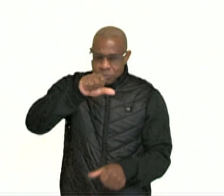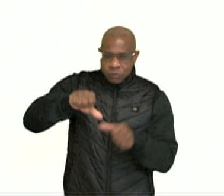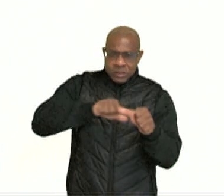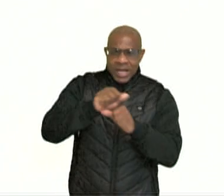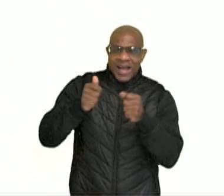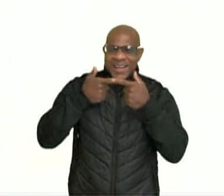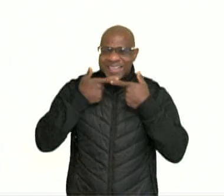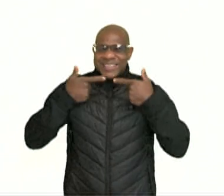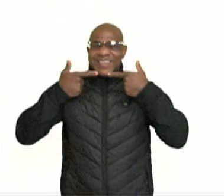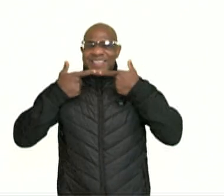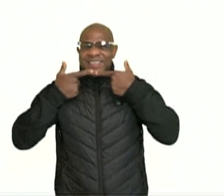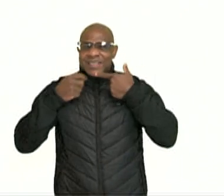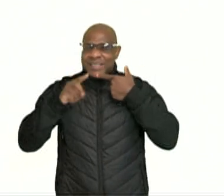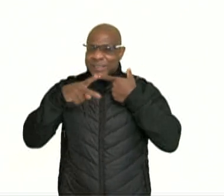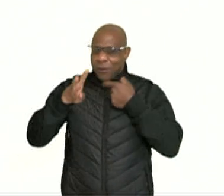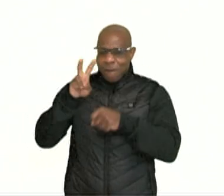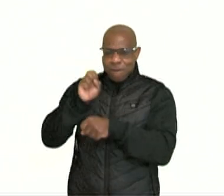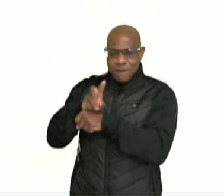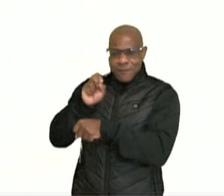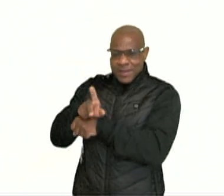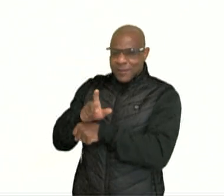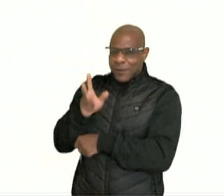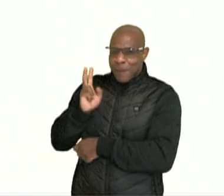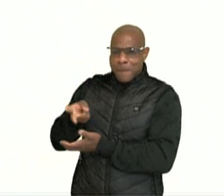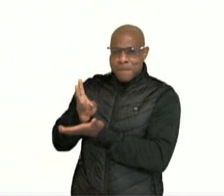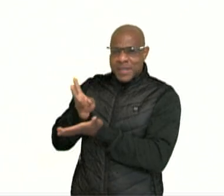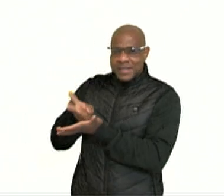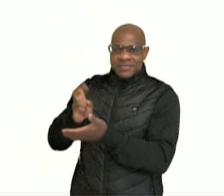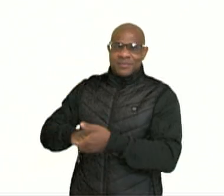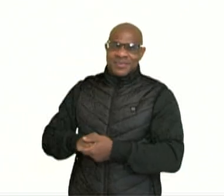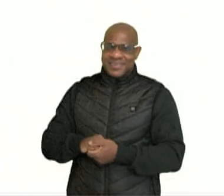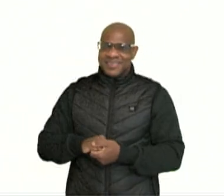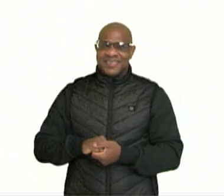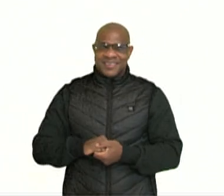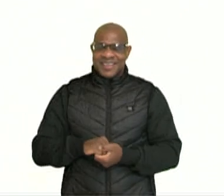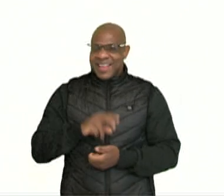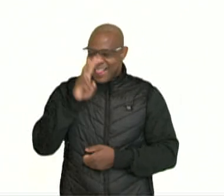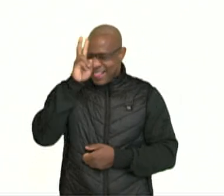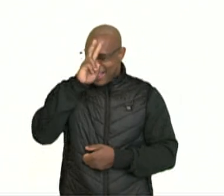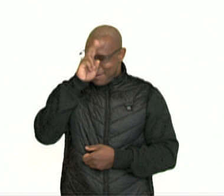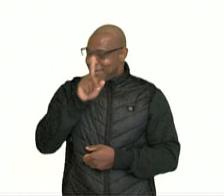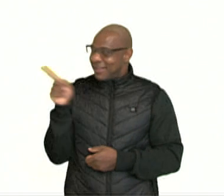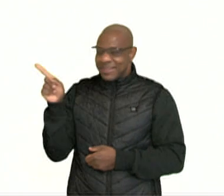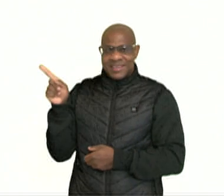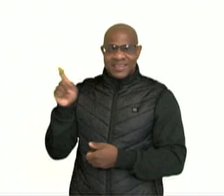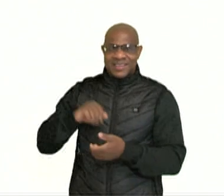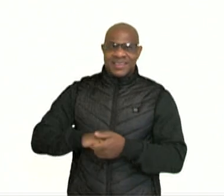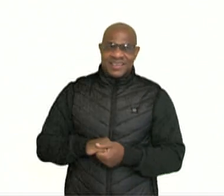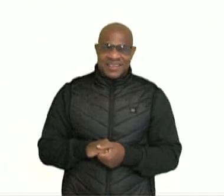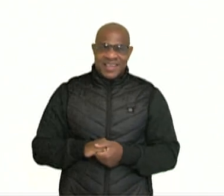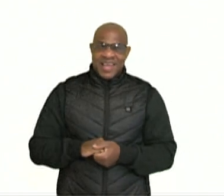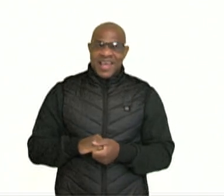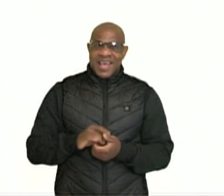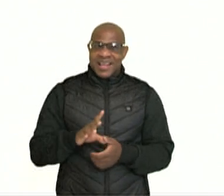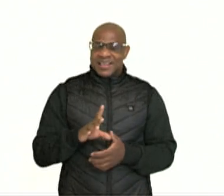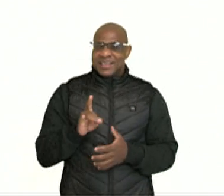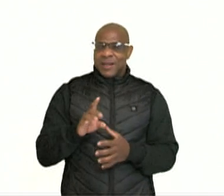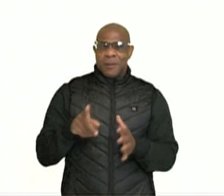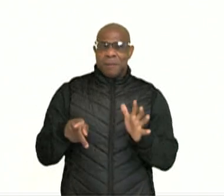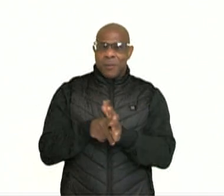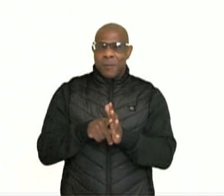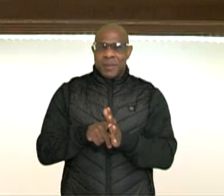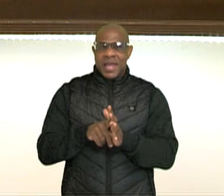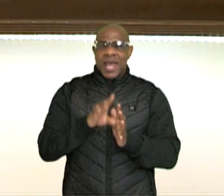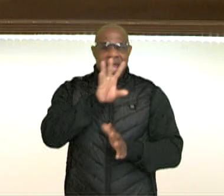olhadinha naquela cobra ali. Lembrando que isso aqui é uma montagem, gente. Ninguém colocou dentadura na cobra. Foi só uma edição